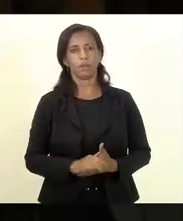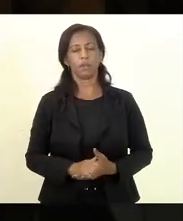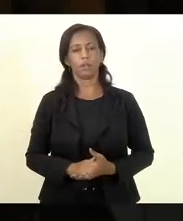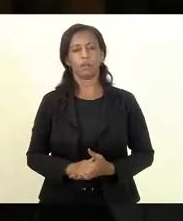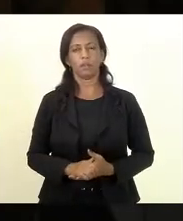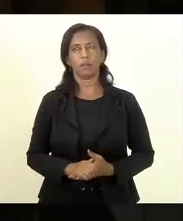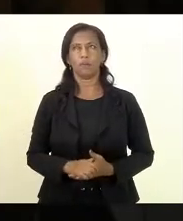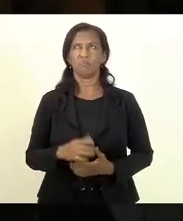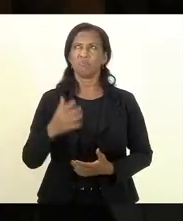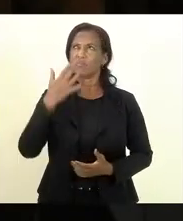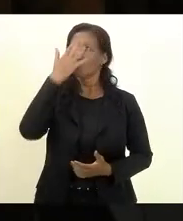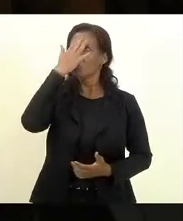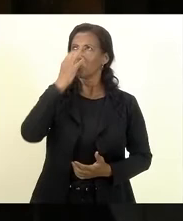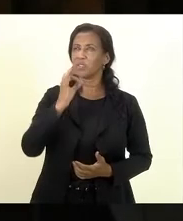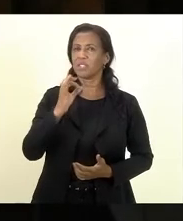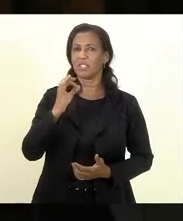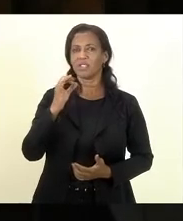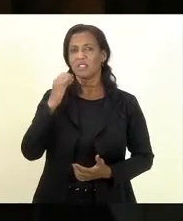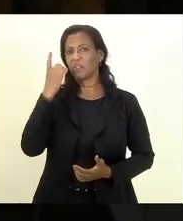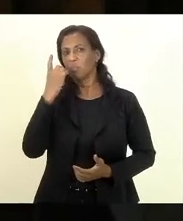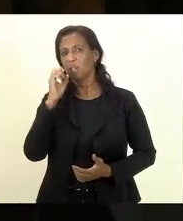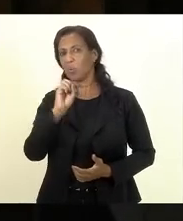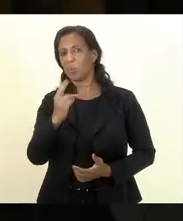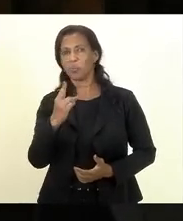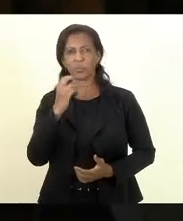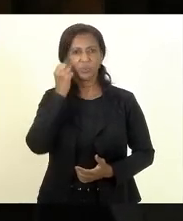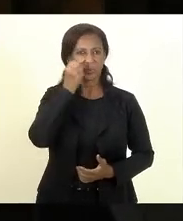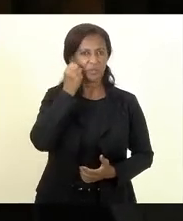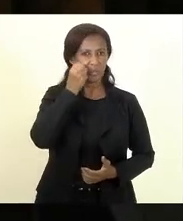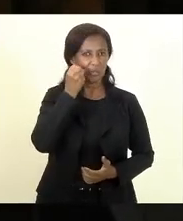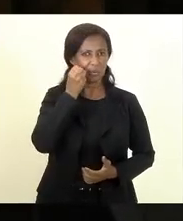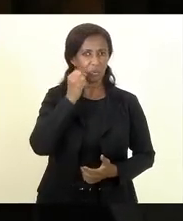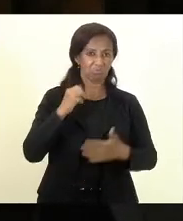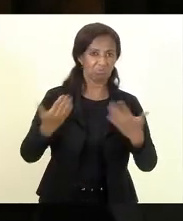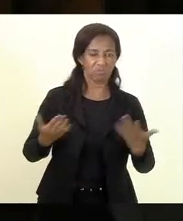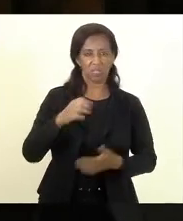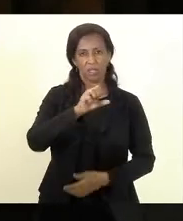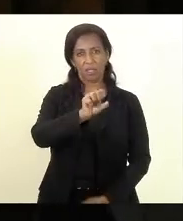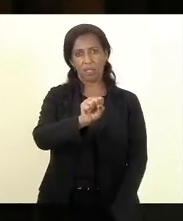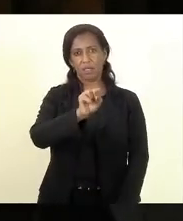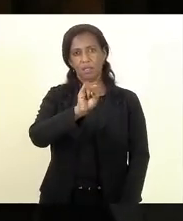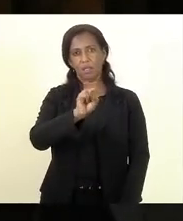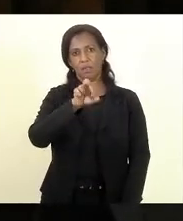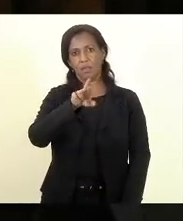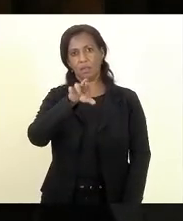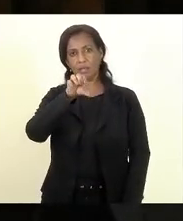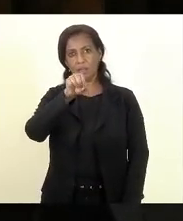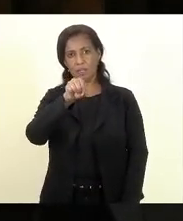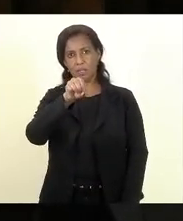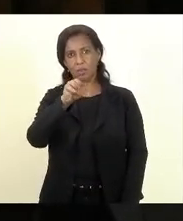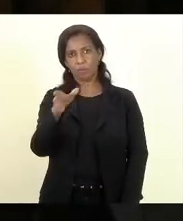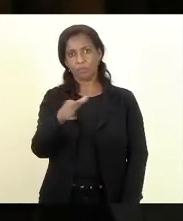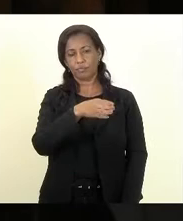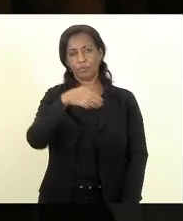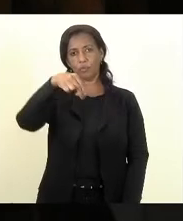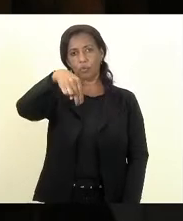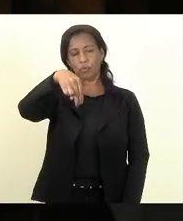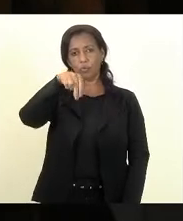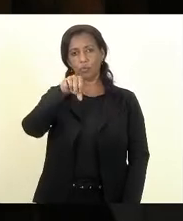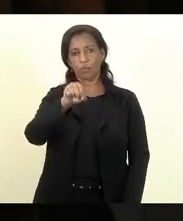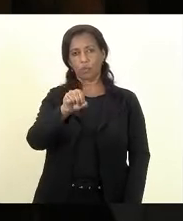não sei se é deputado ou senador, acho que é deputado, Ciro Nogueira, para estabelecer